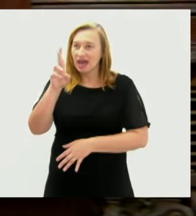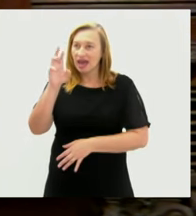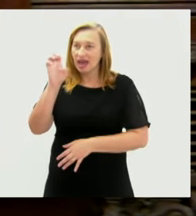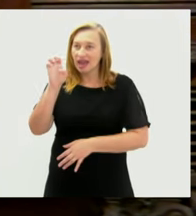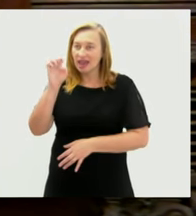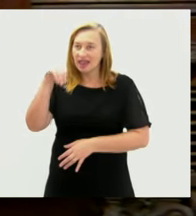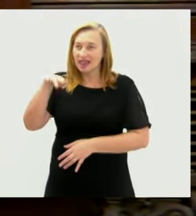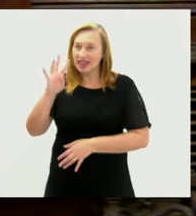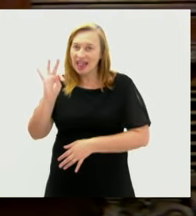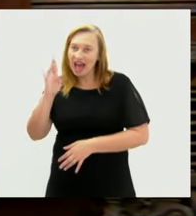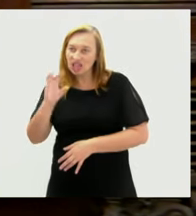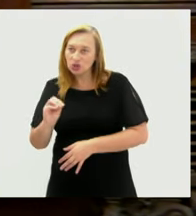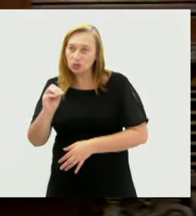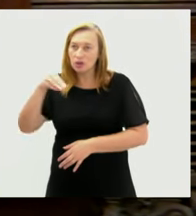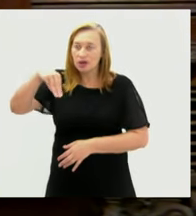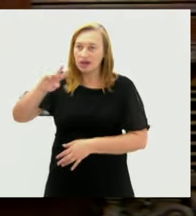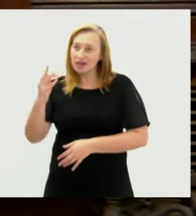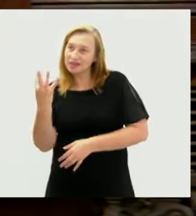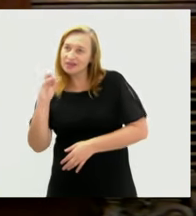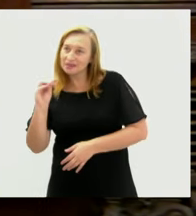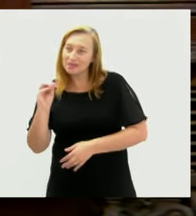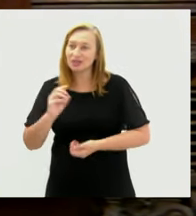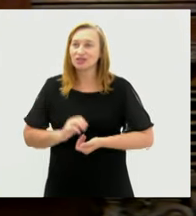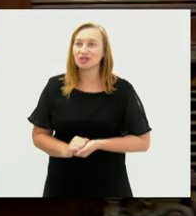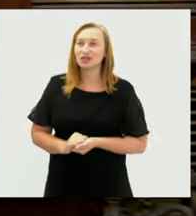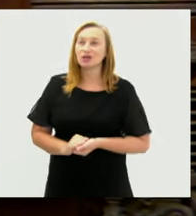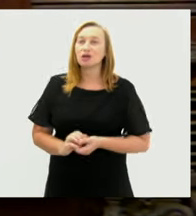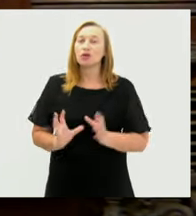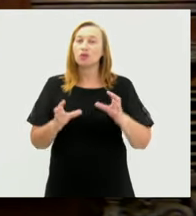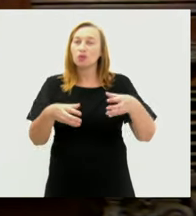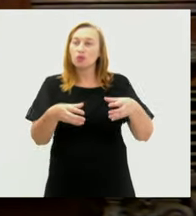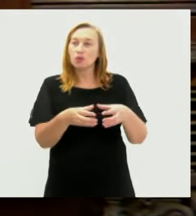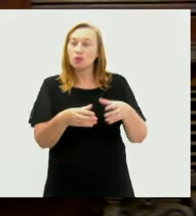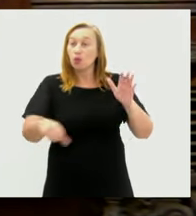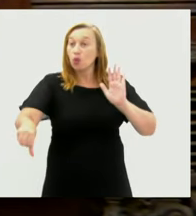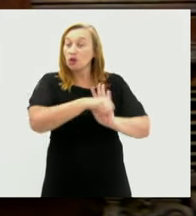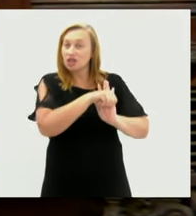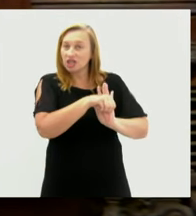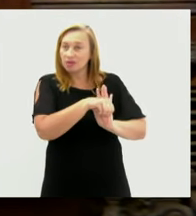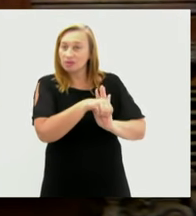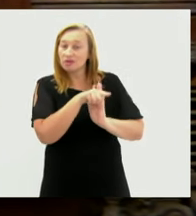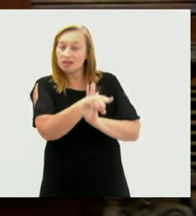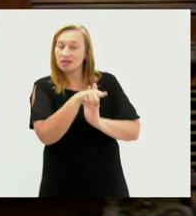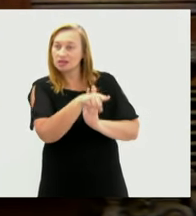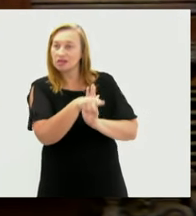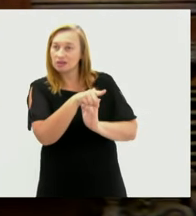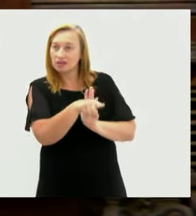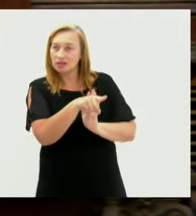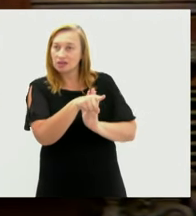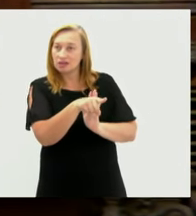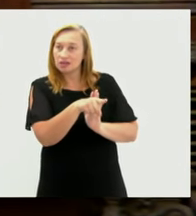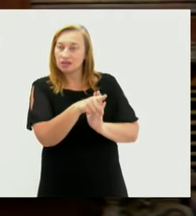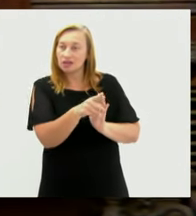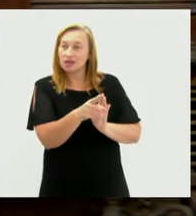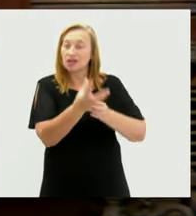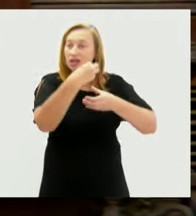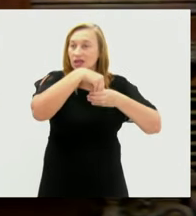indiciado hoje. Os crimes que essa quadrilha instalada em Maricá foram indiciados.